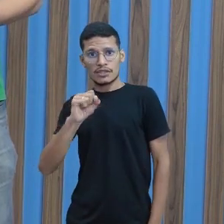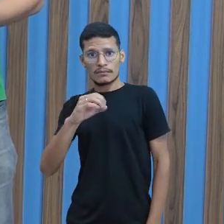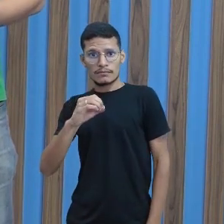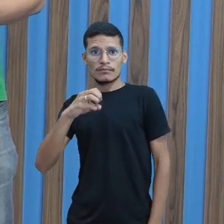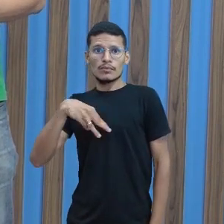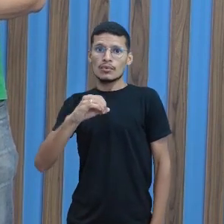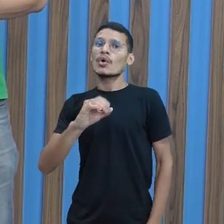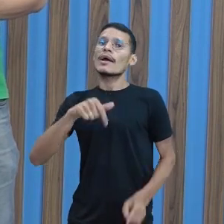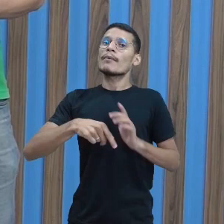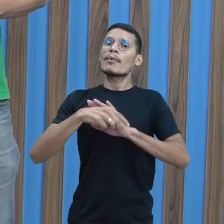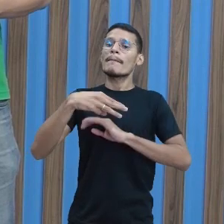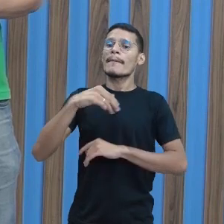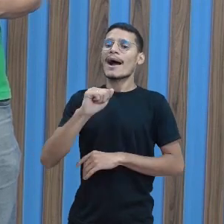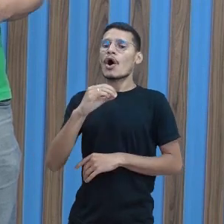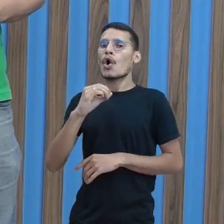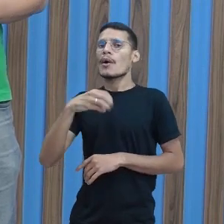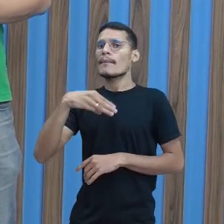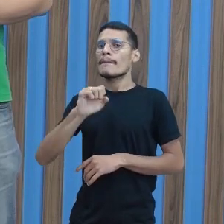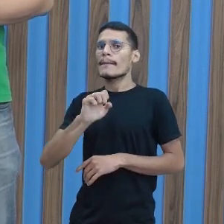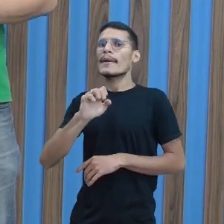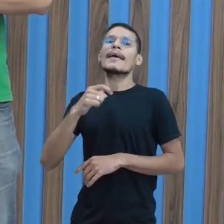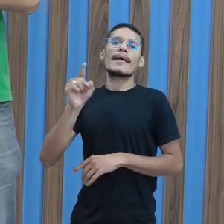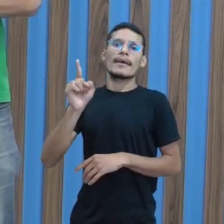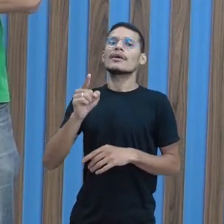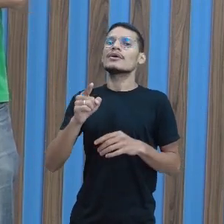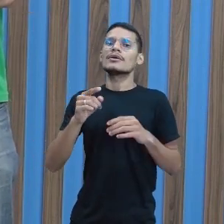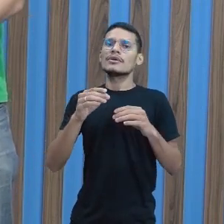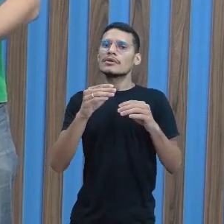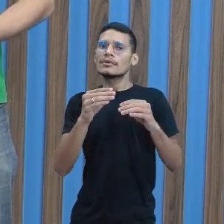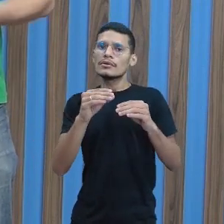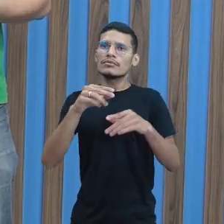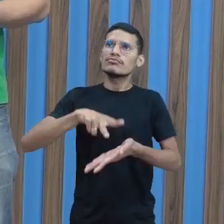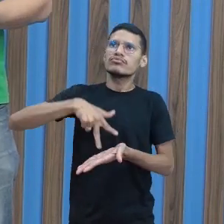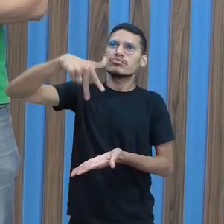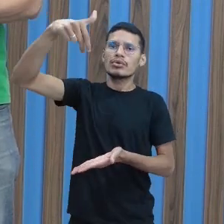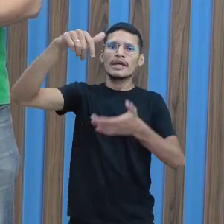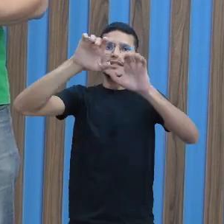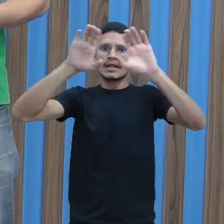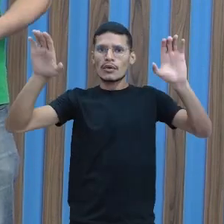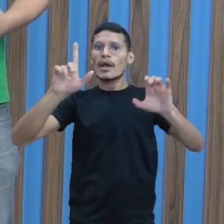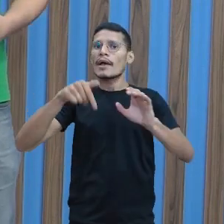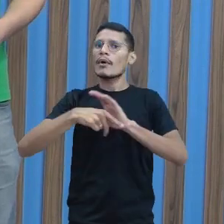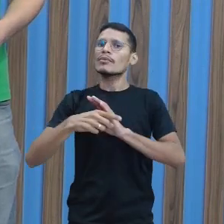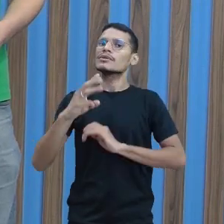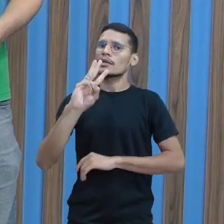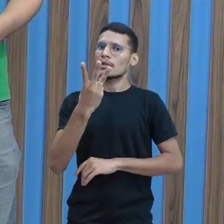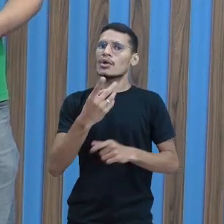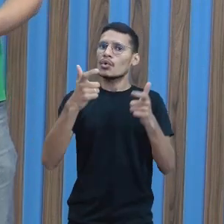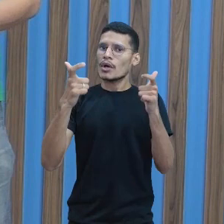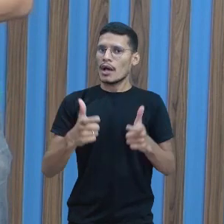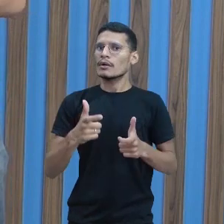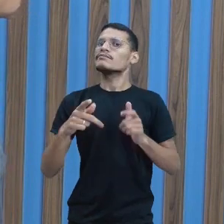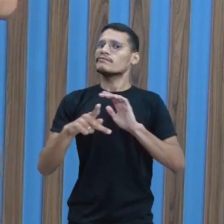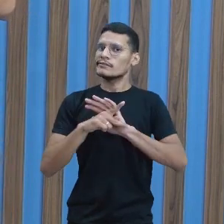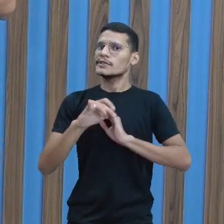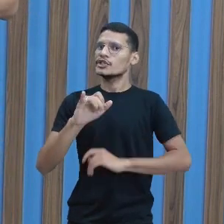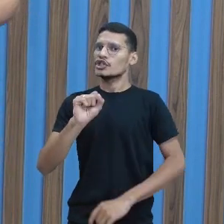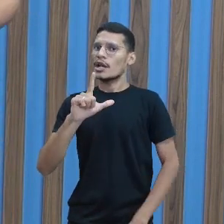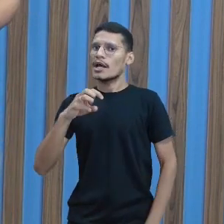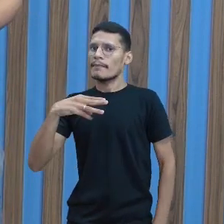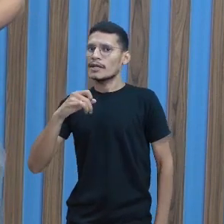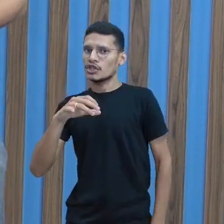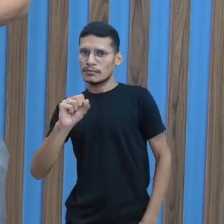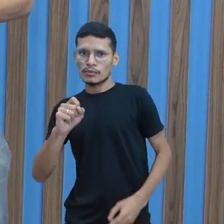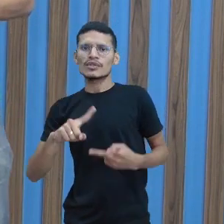céus. Então, é o terceiro, no caso do islamismo, o terceiro lugar mais sagrado para os islâmicos, né, além de Meca e